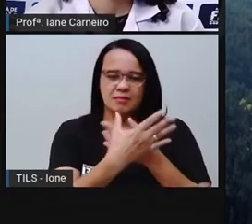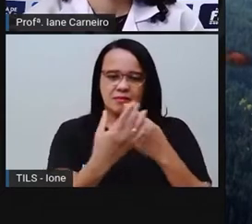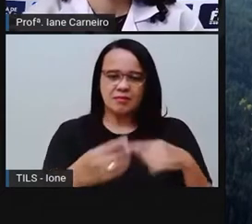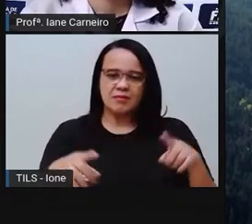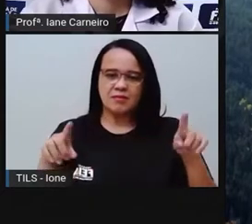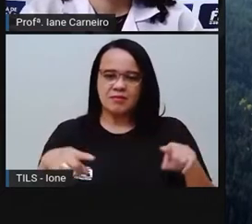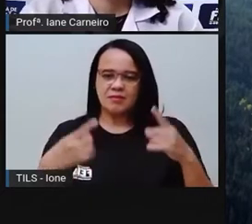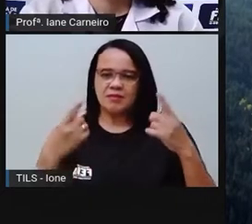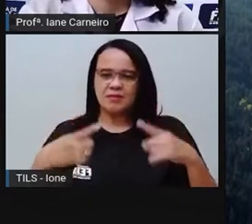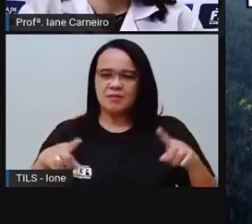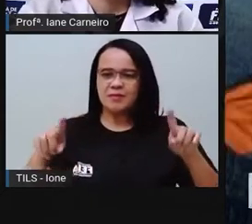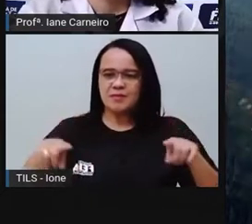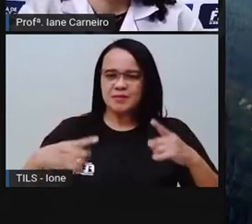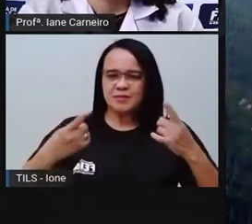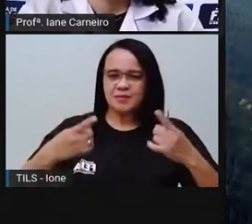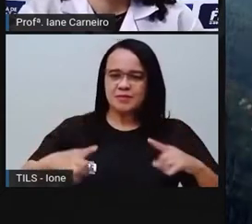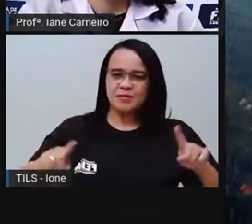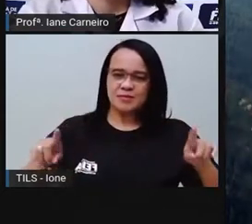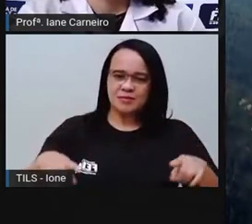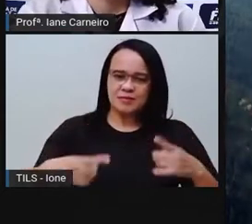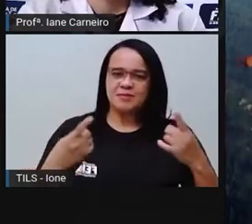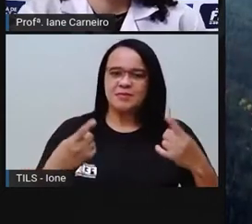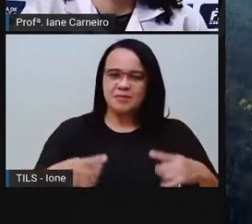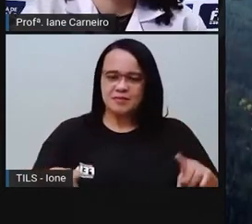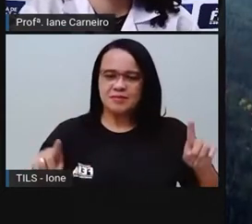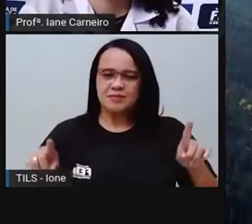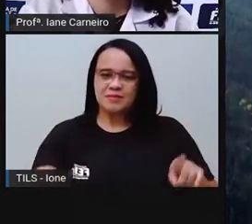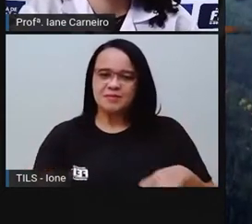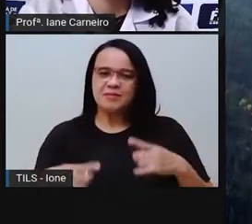Zap Zap Zap Zap